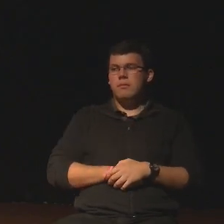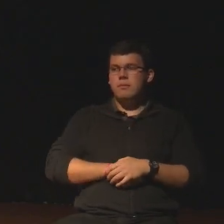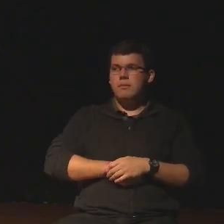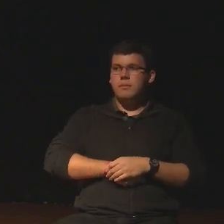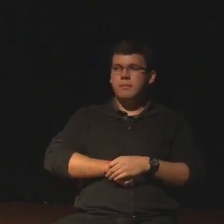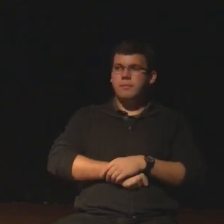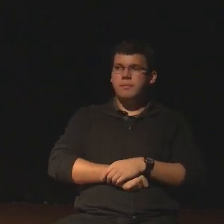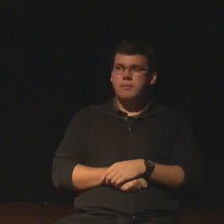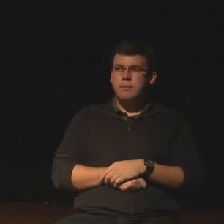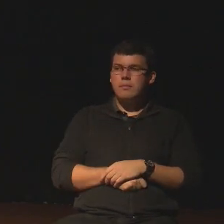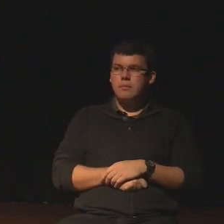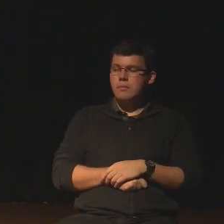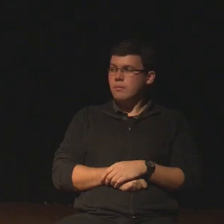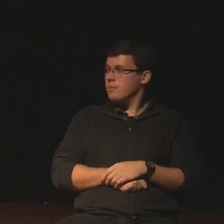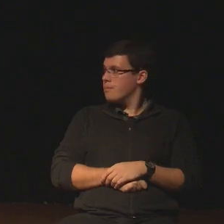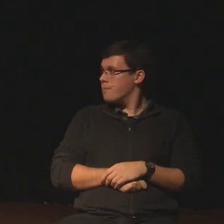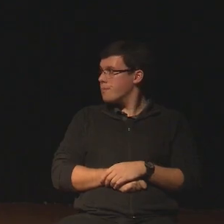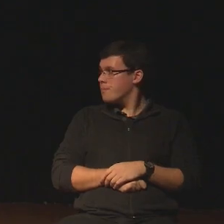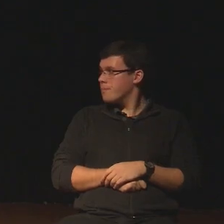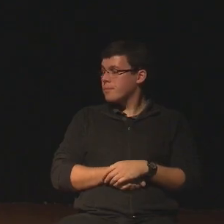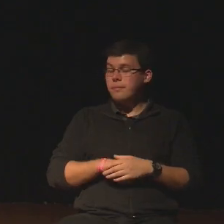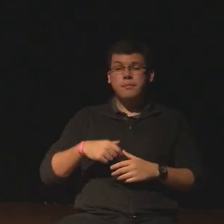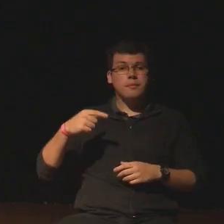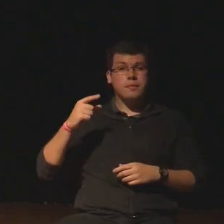Aqui a gente tem o uso do lote.